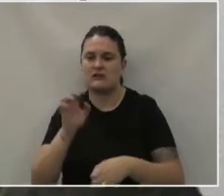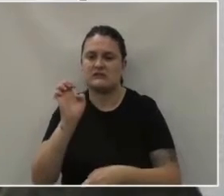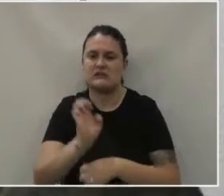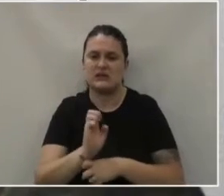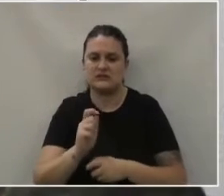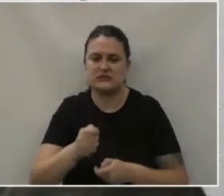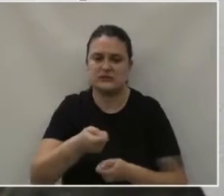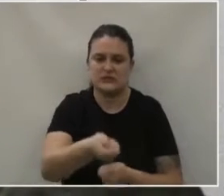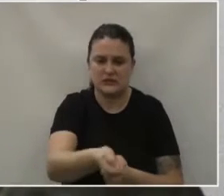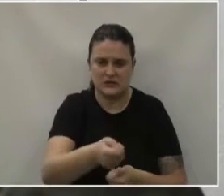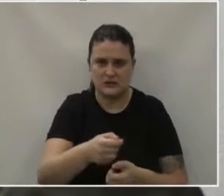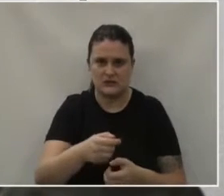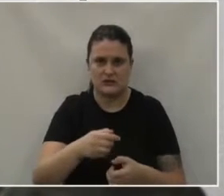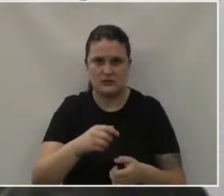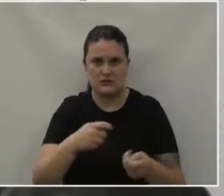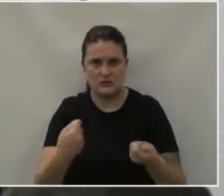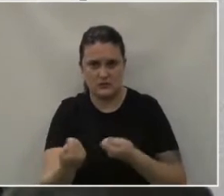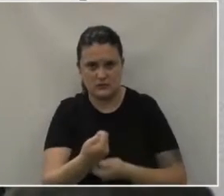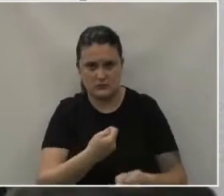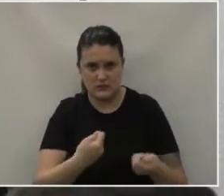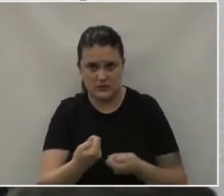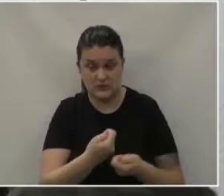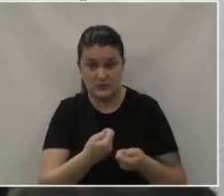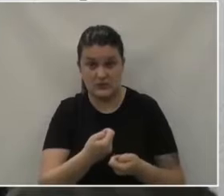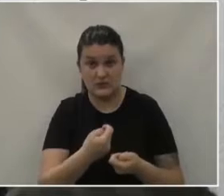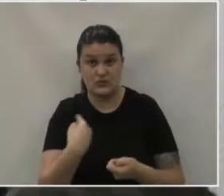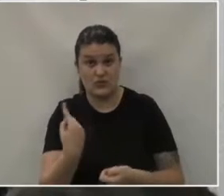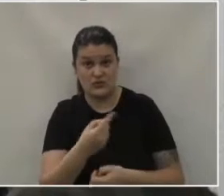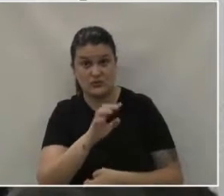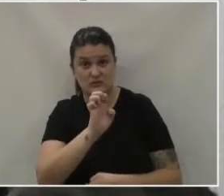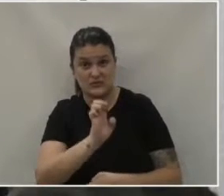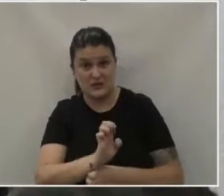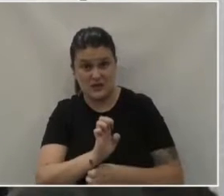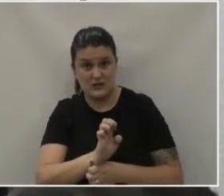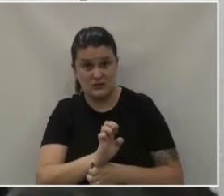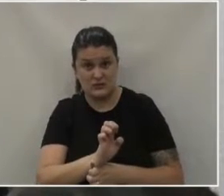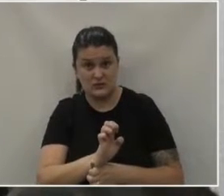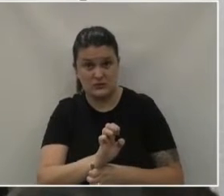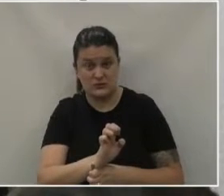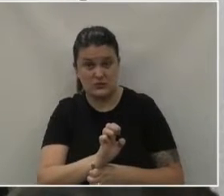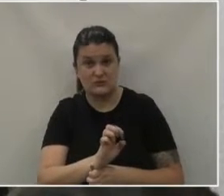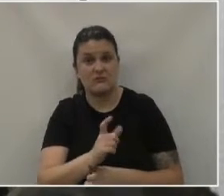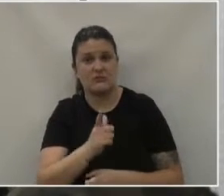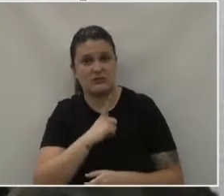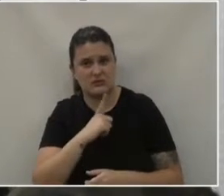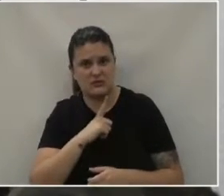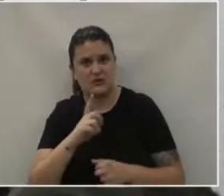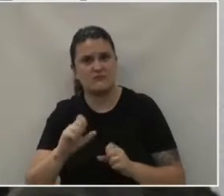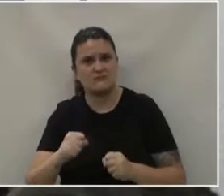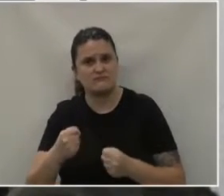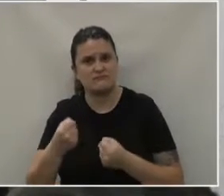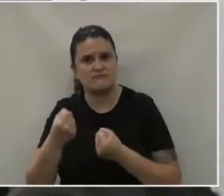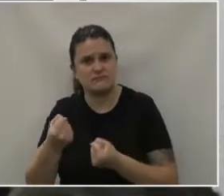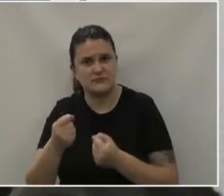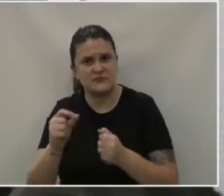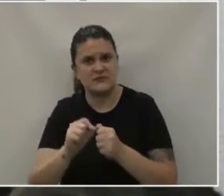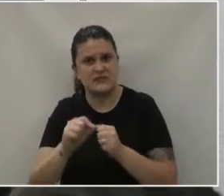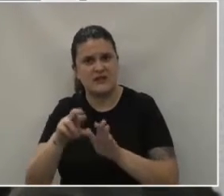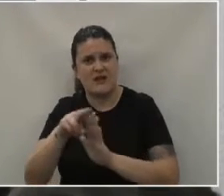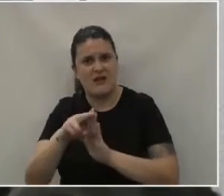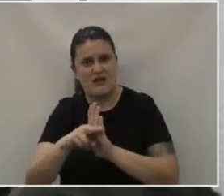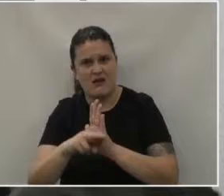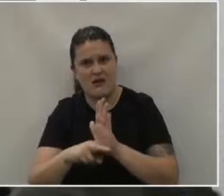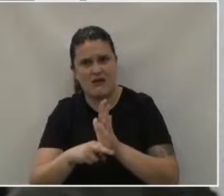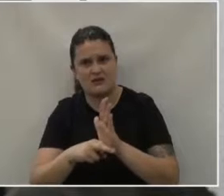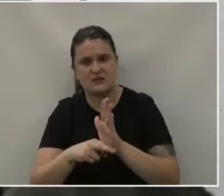na economia, quando necessário, que o nosso Estado, o Estado brasileiro, tenha força para quê? Para regular os mercados.